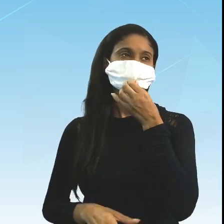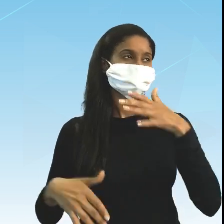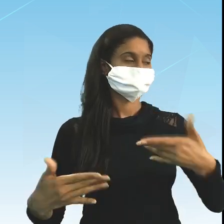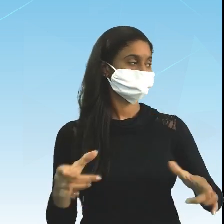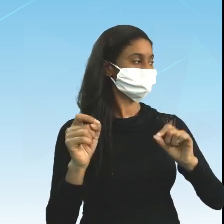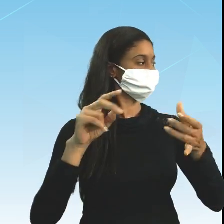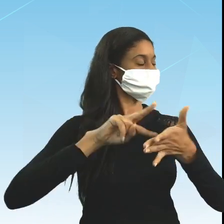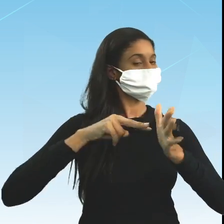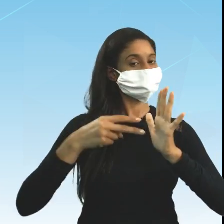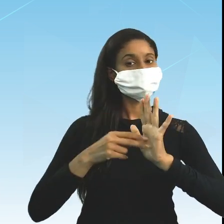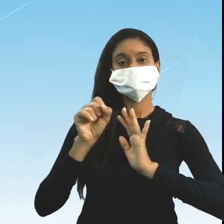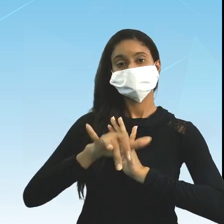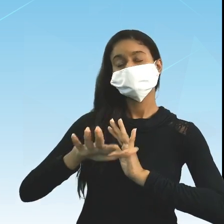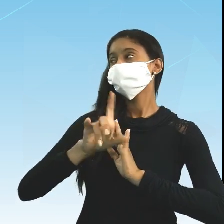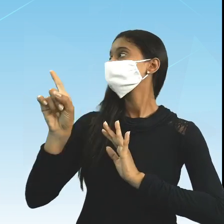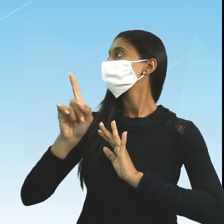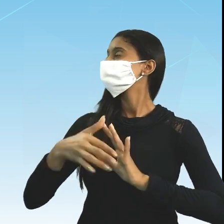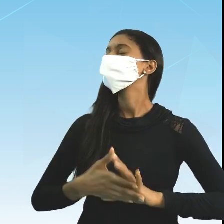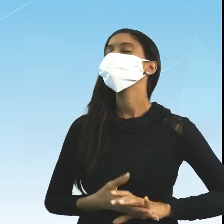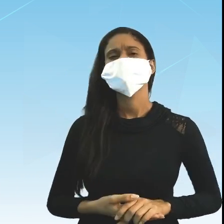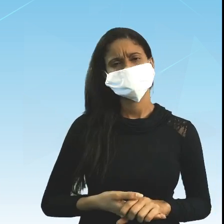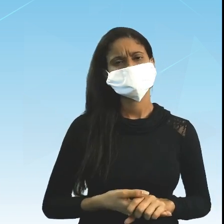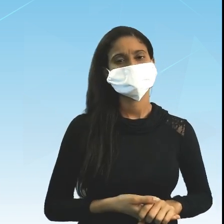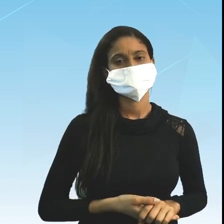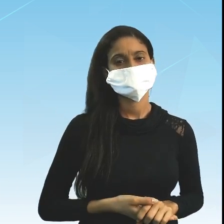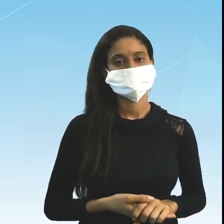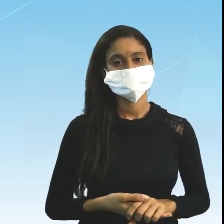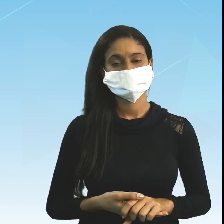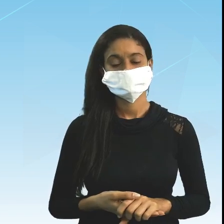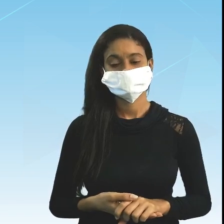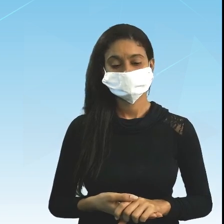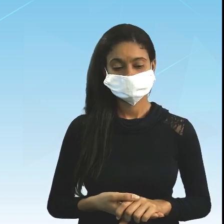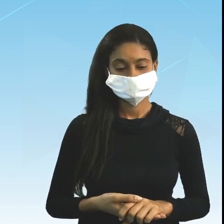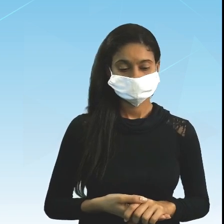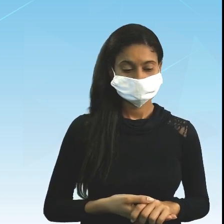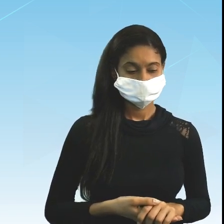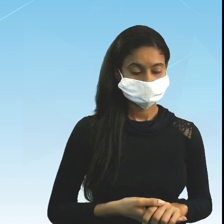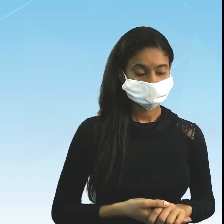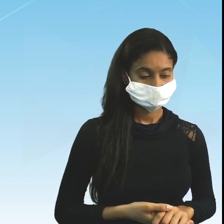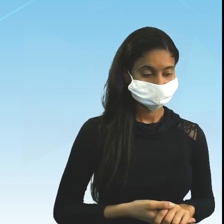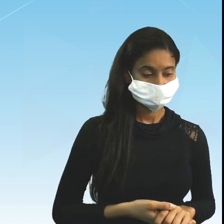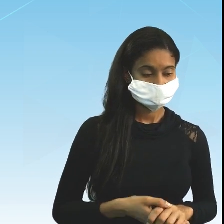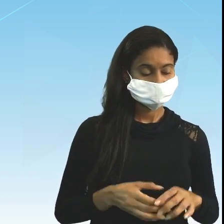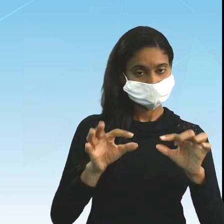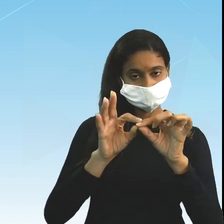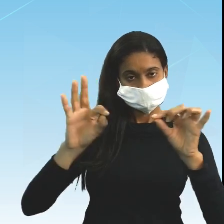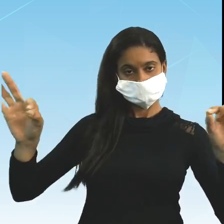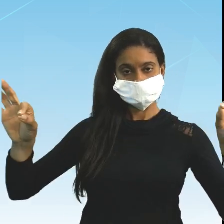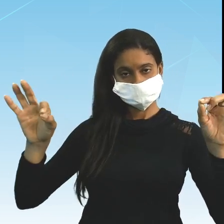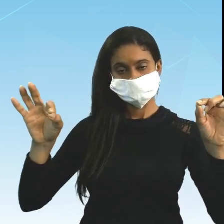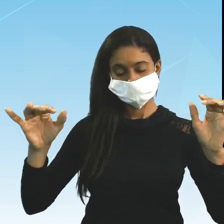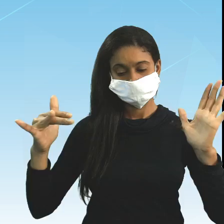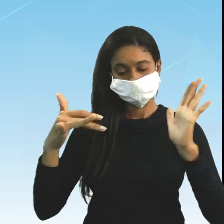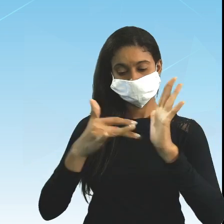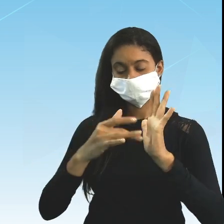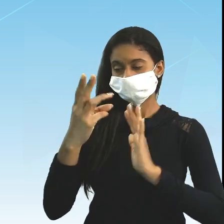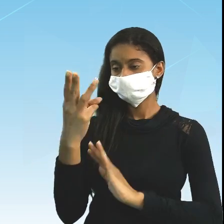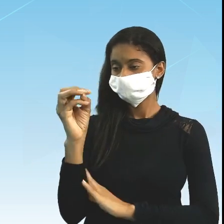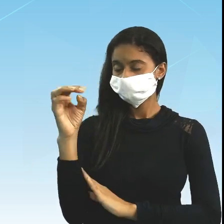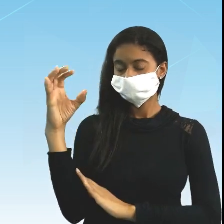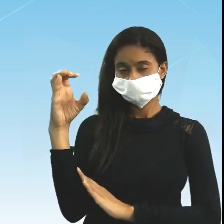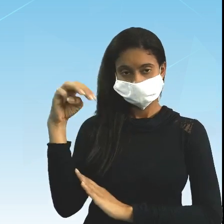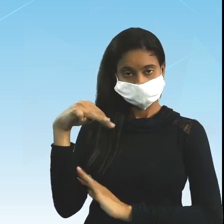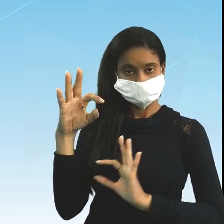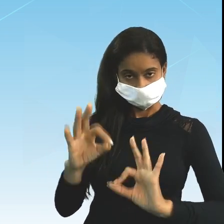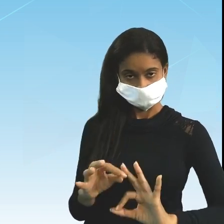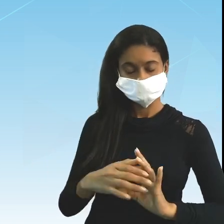que seria escala, prof? É aquela regrinha de vocês, né? De 1 a 30 centímetros. Pronto. Existem 2